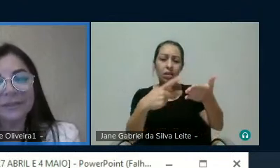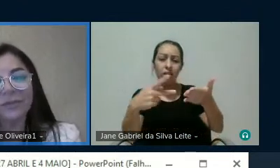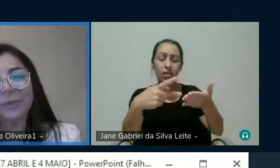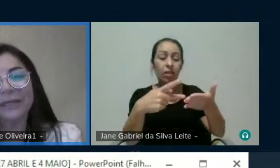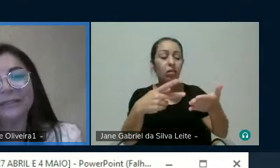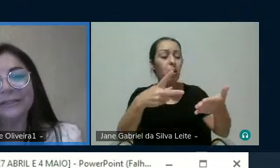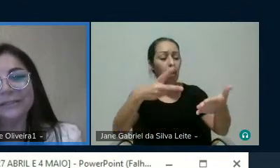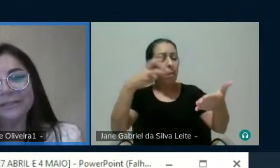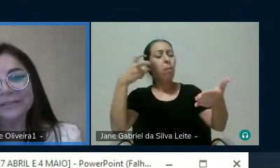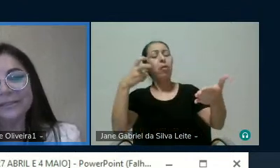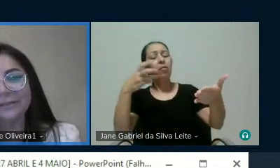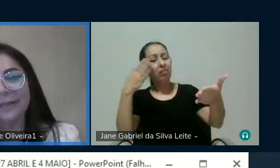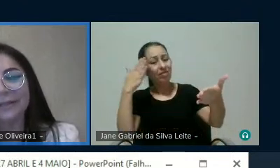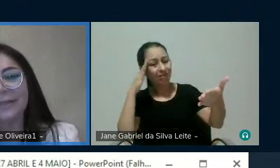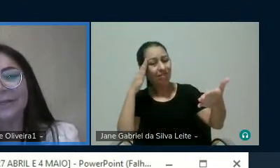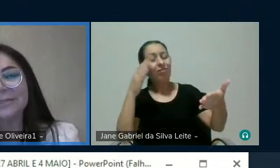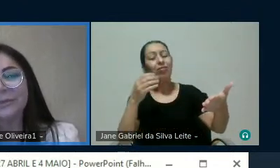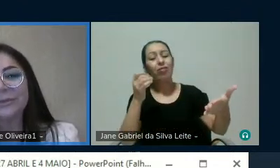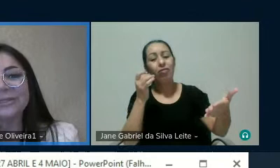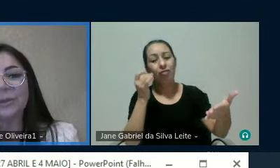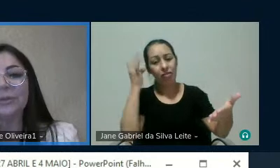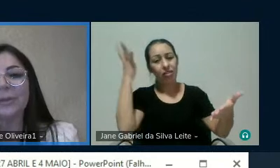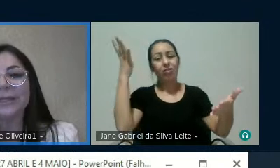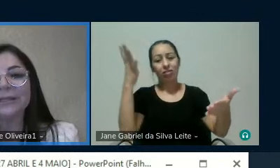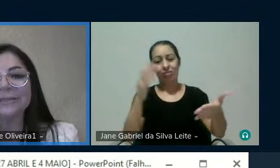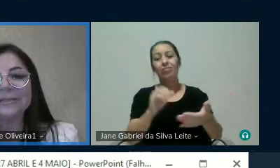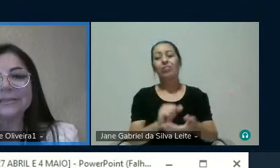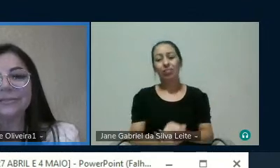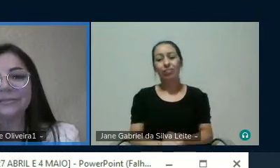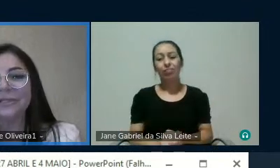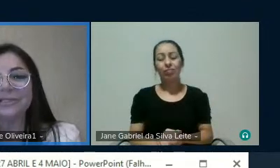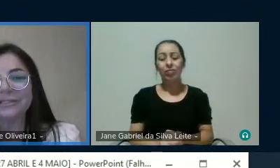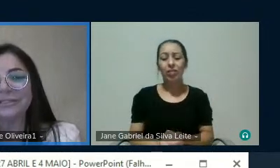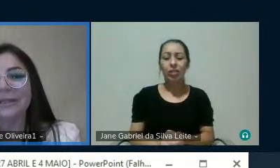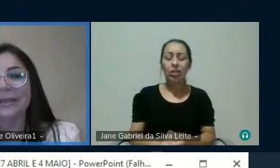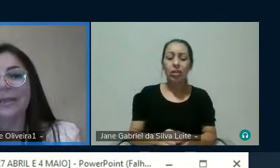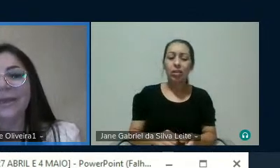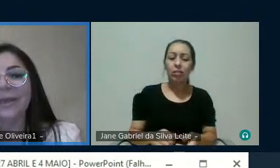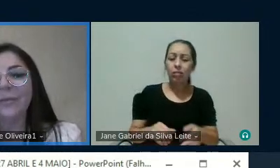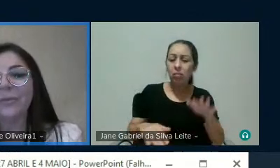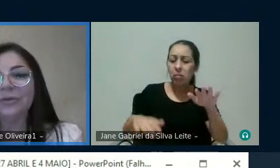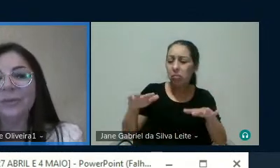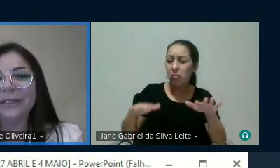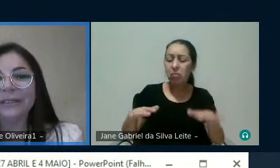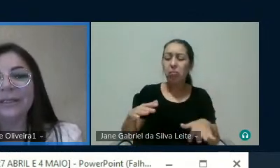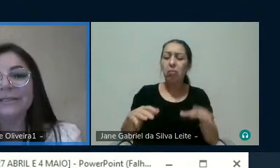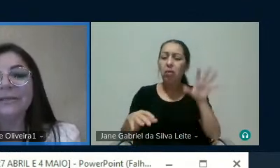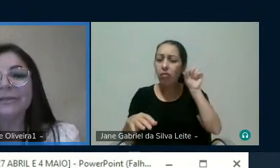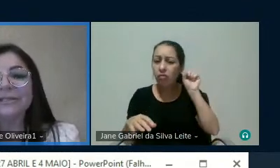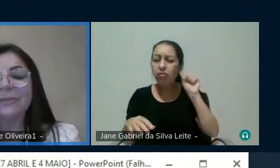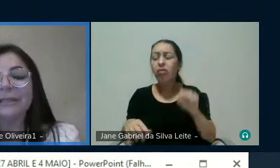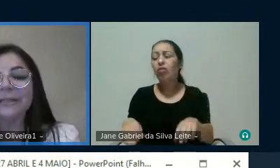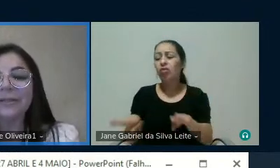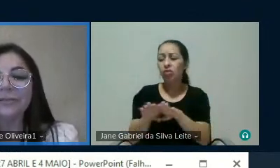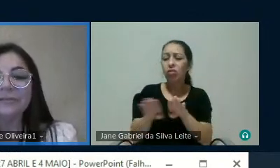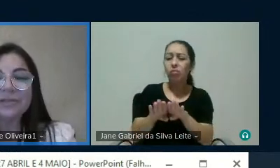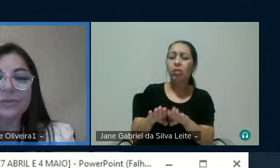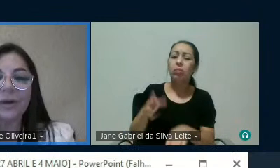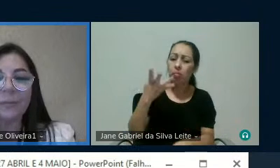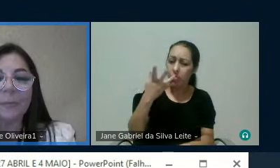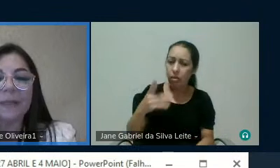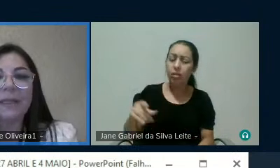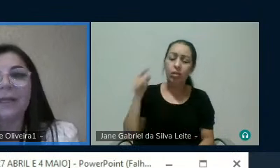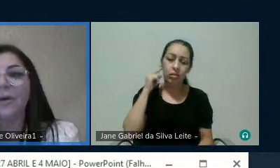compreensão, tanto para crianças, né, surdas, quanto para crianças ouvintes. É muito bacana. Então, isso é uma